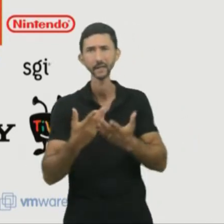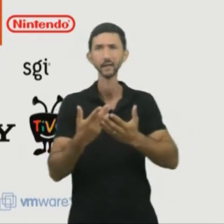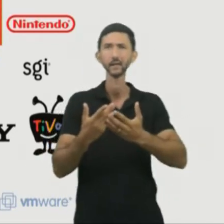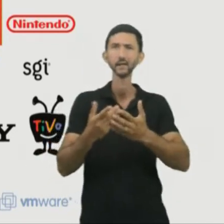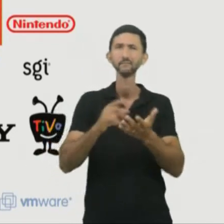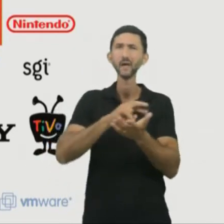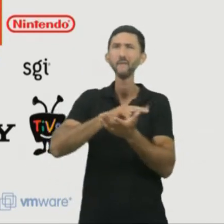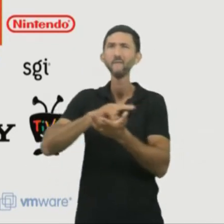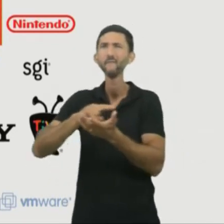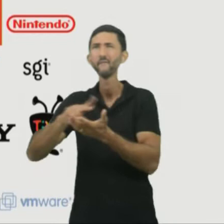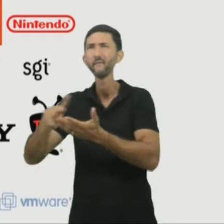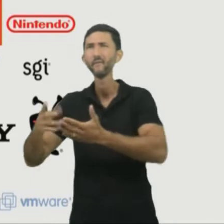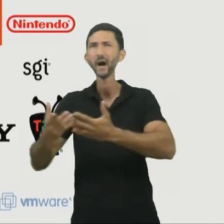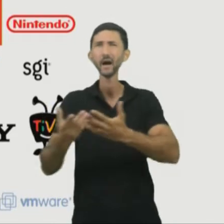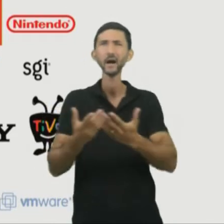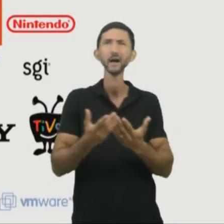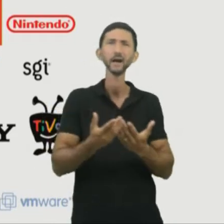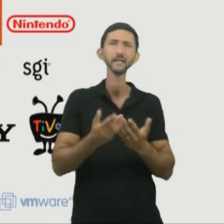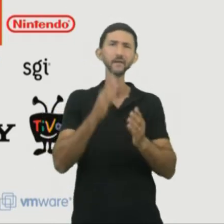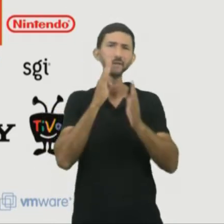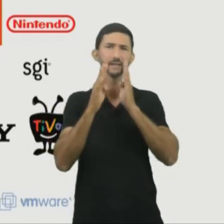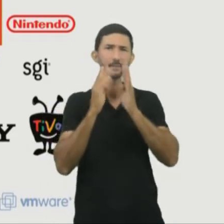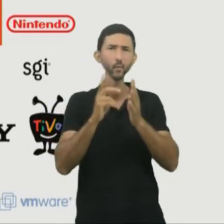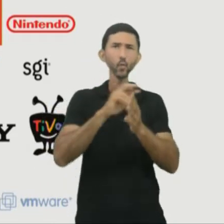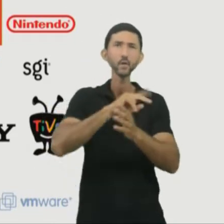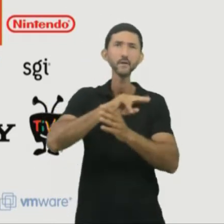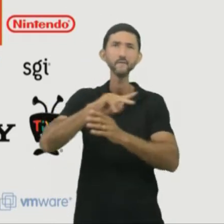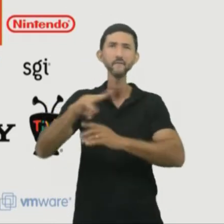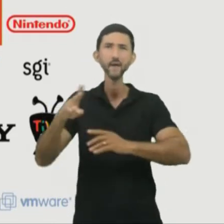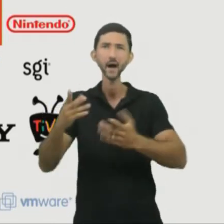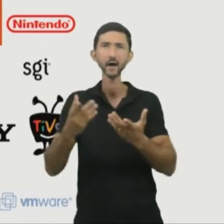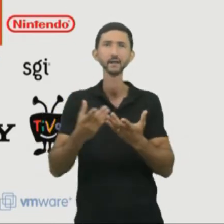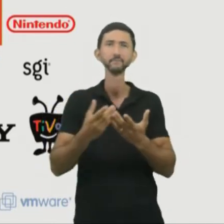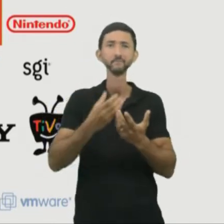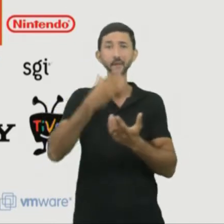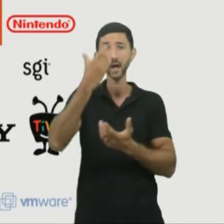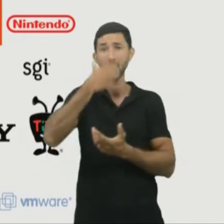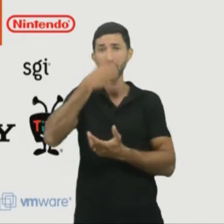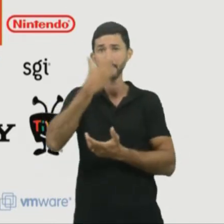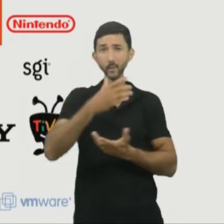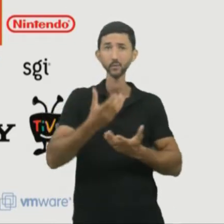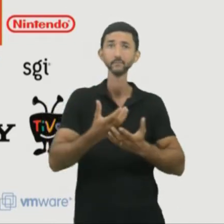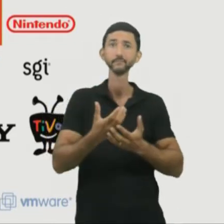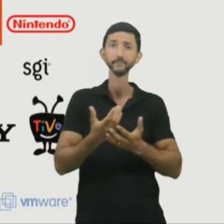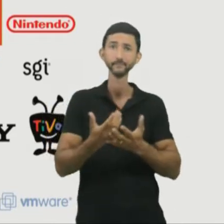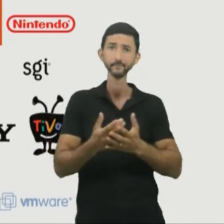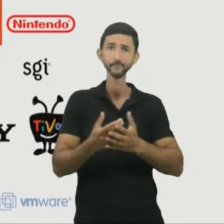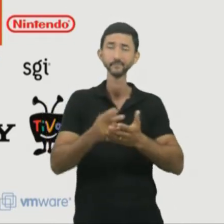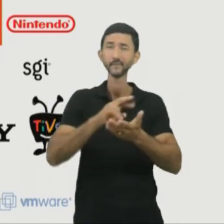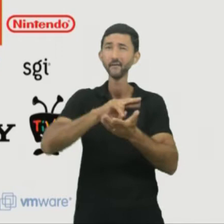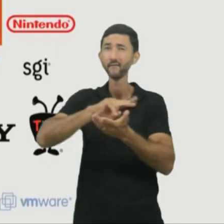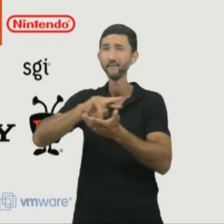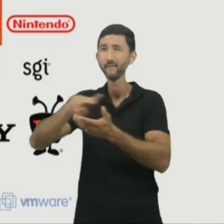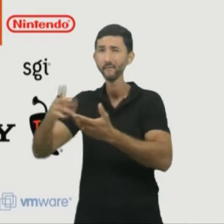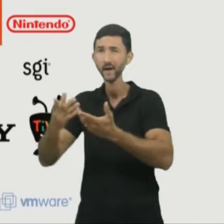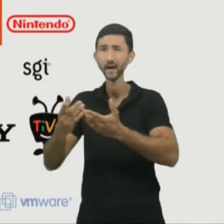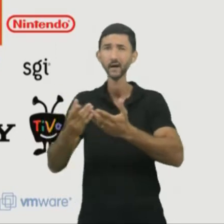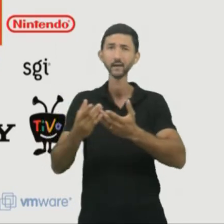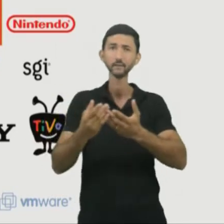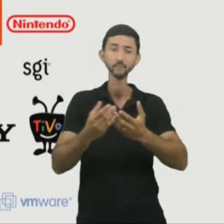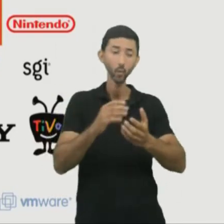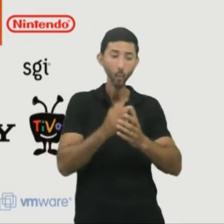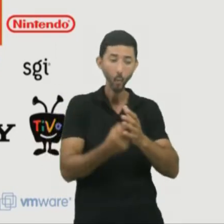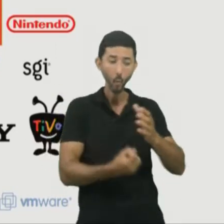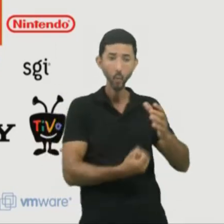Netflix, Nintendo, todas essas marcas, assim como o Facebook, se não nasceram no Vale do